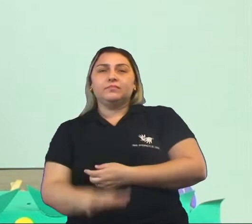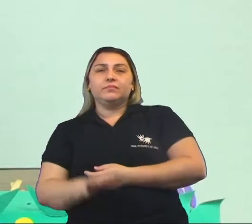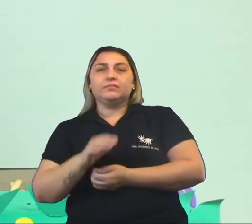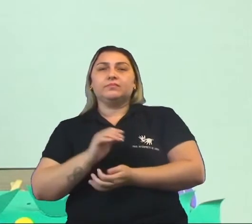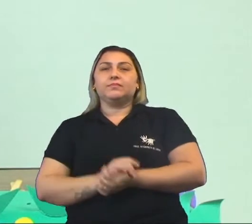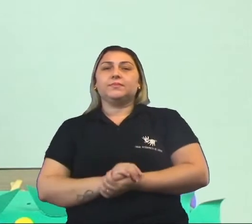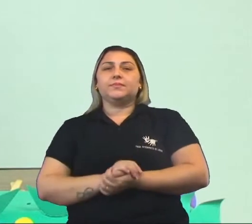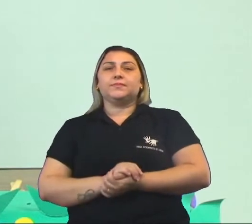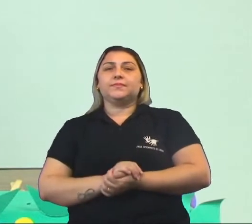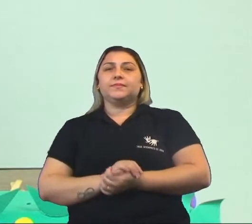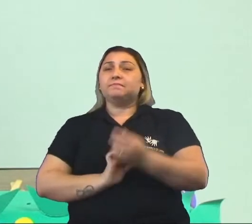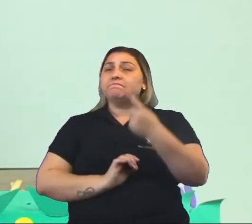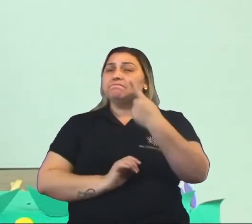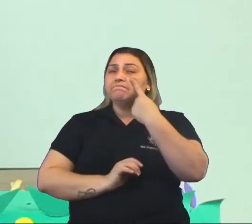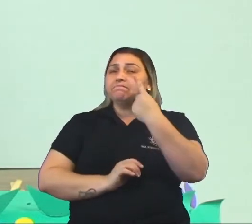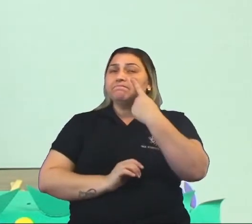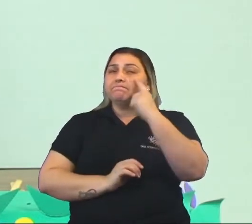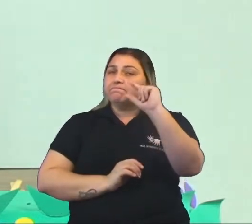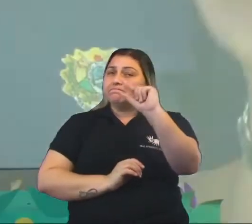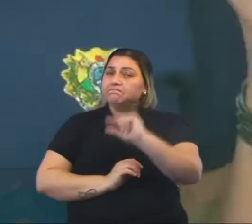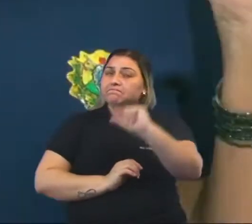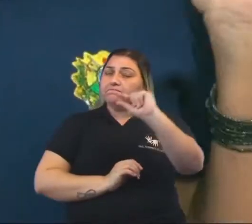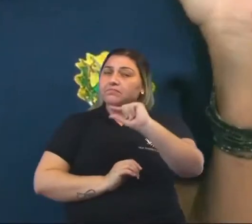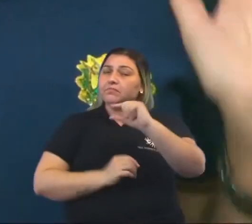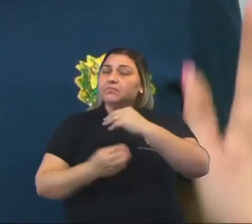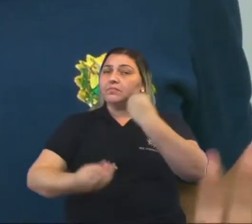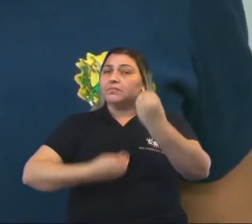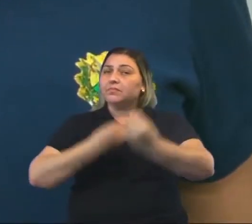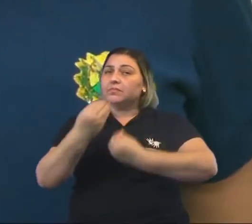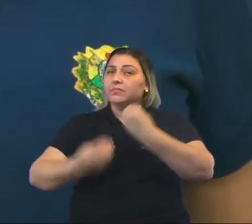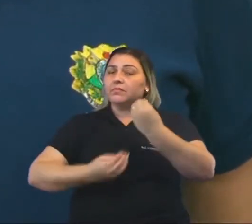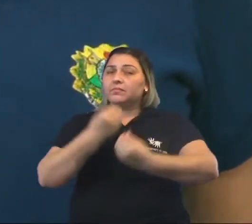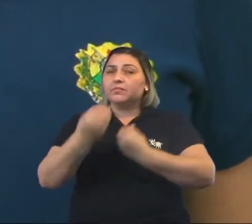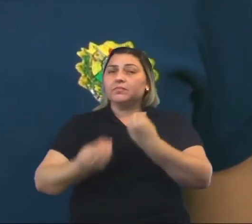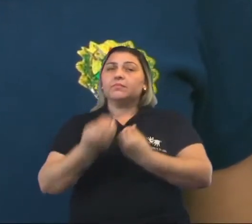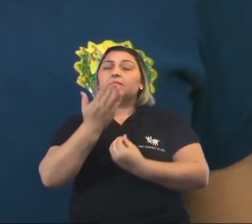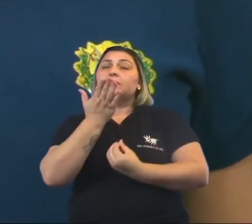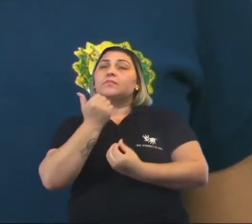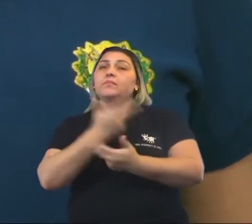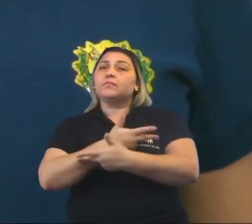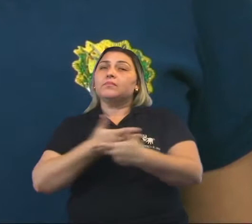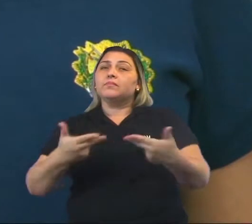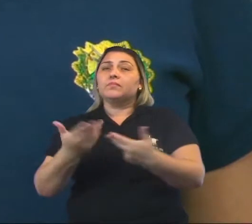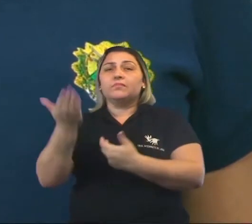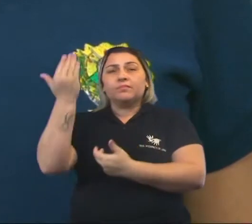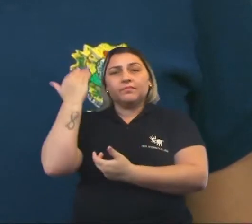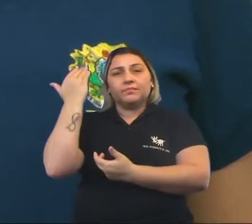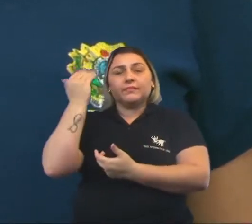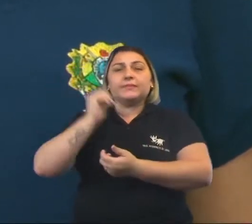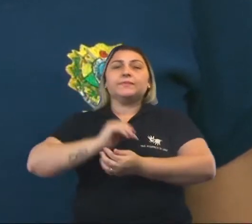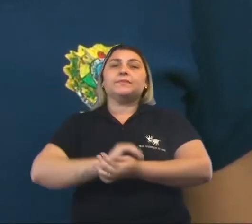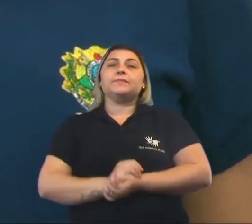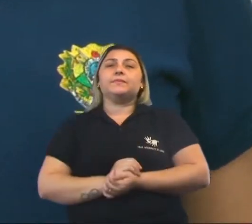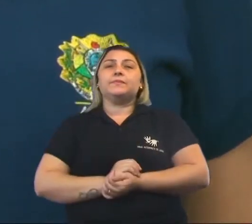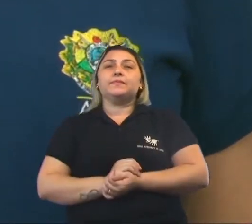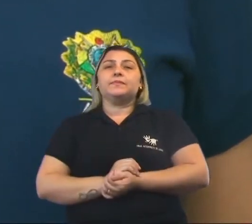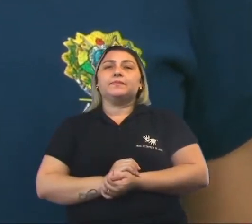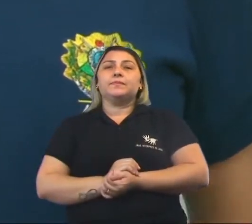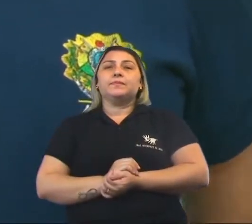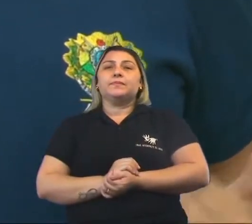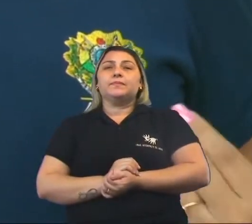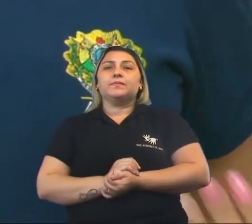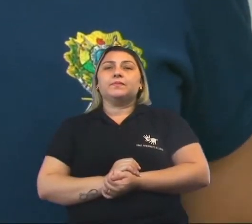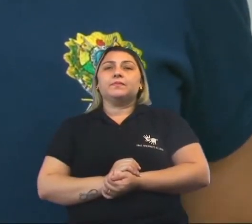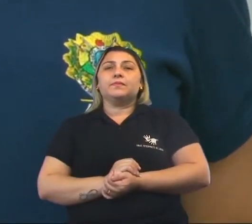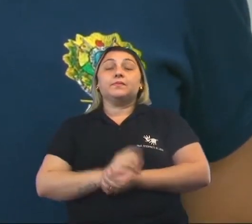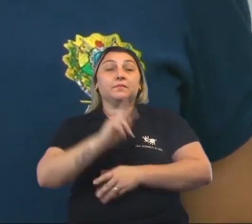vamos então investigar um pouquinho como era a alimentação no passado. Como será que